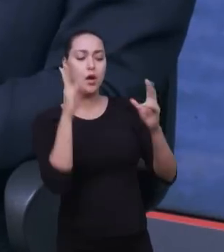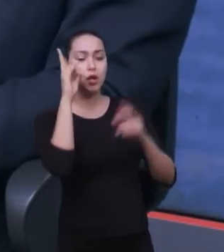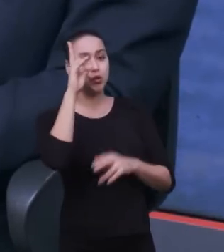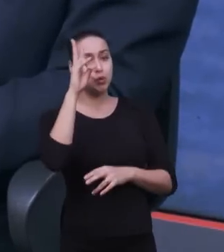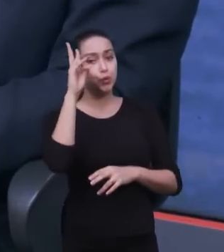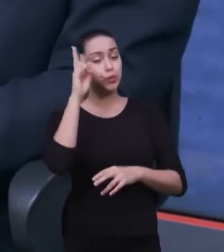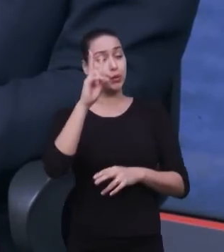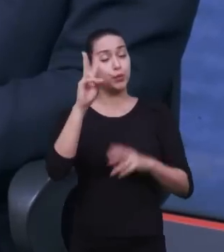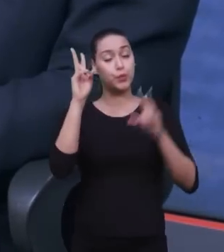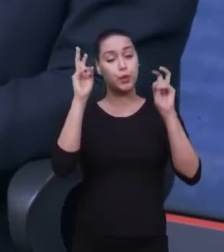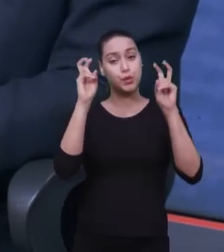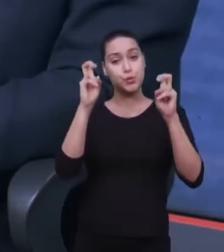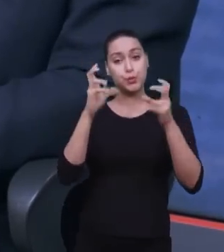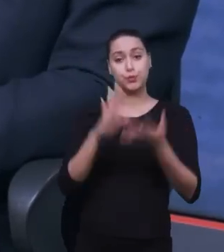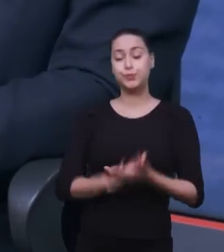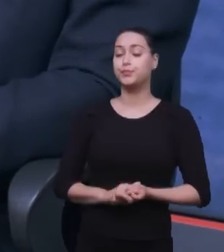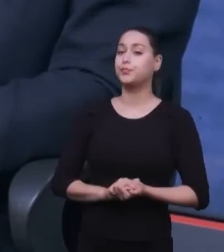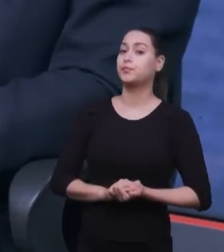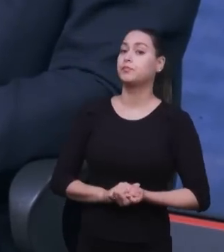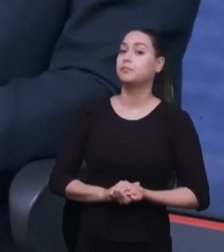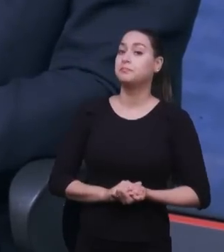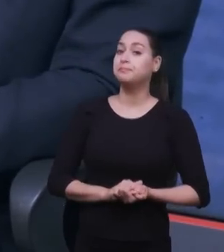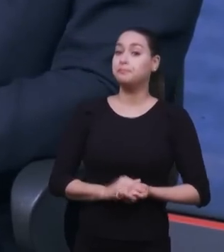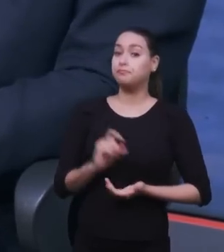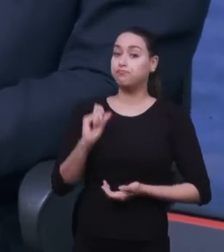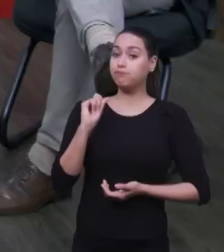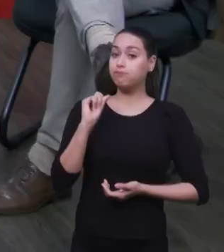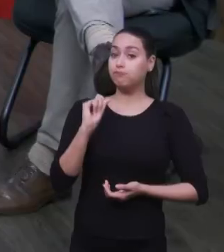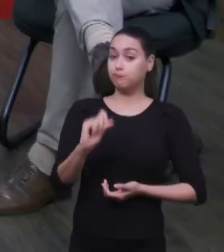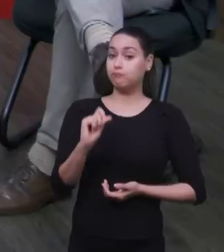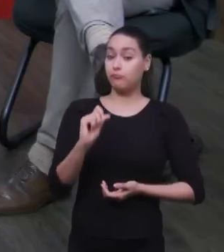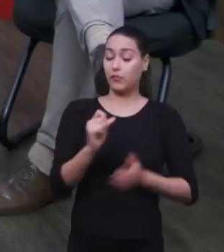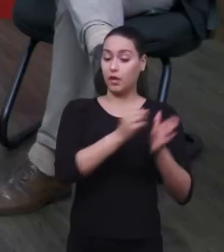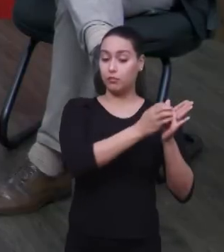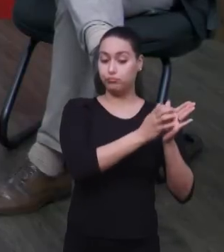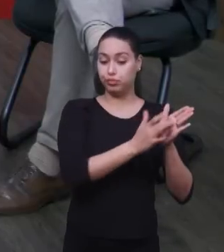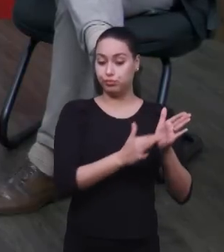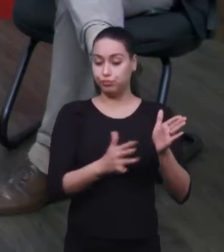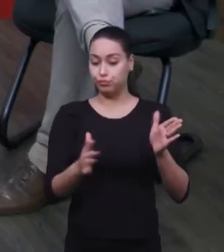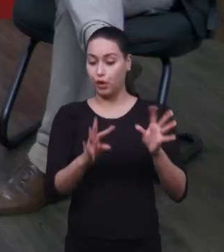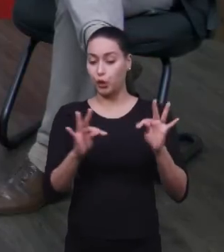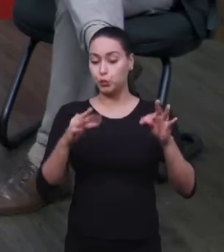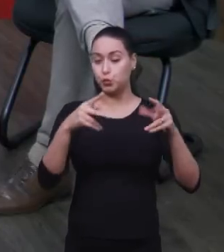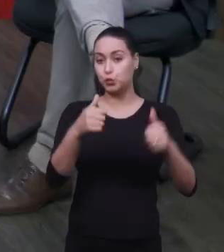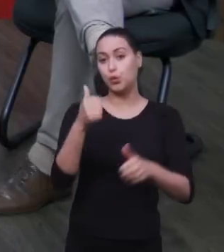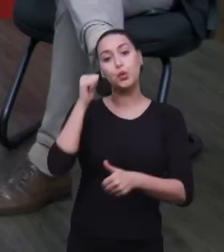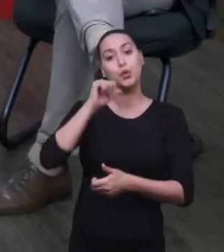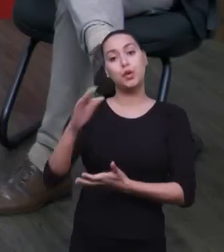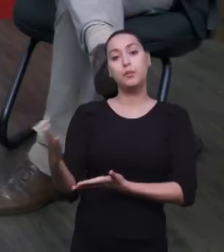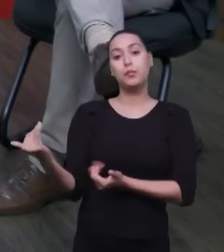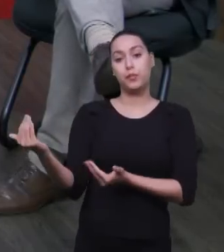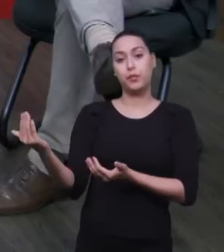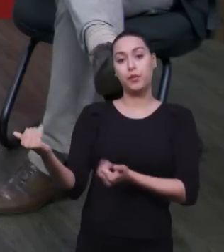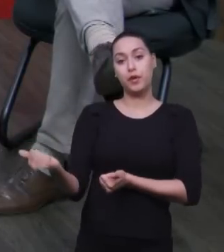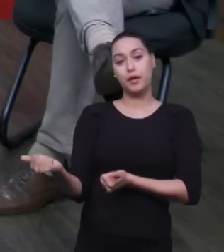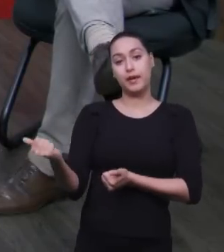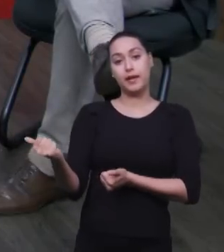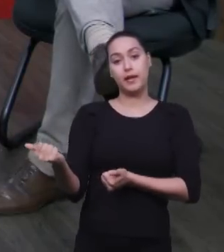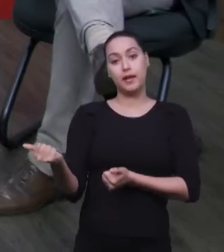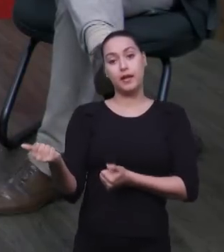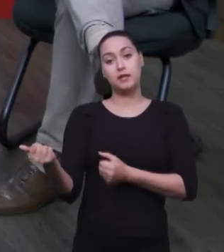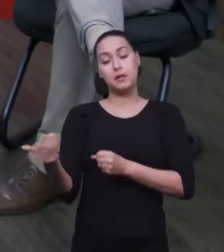Josias, o que acontece é que em toda a definição que a Bruna fala a respeito de